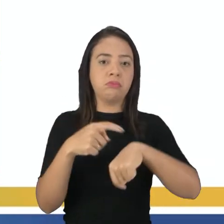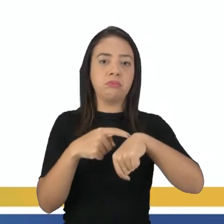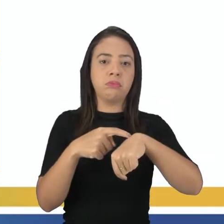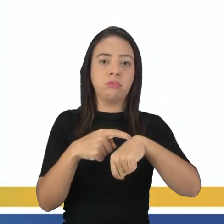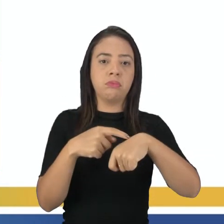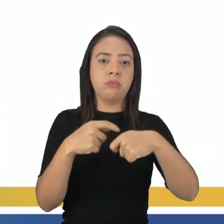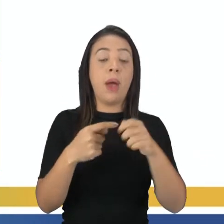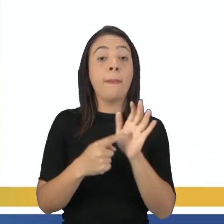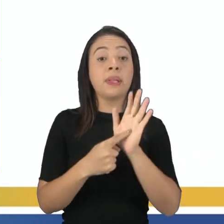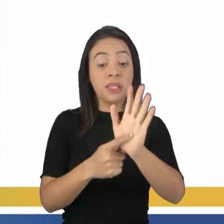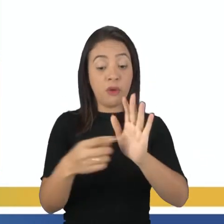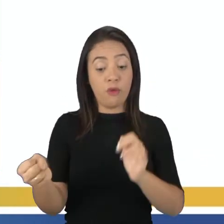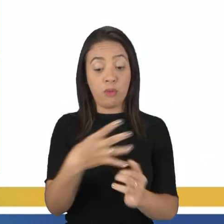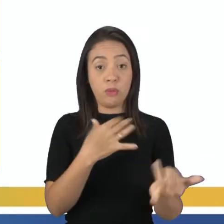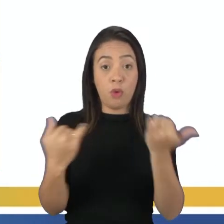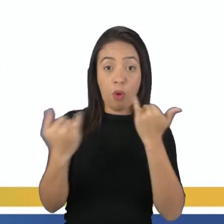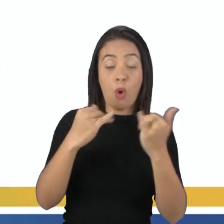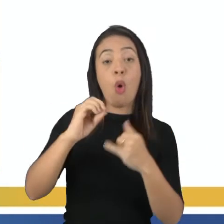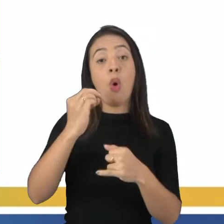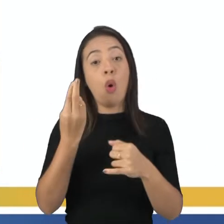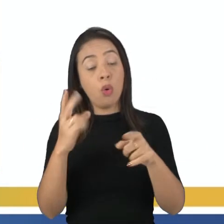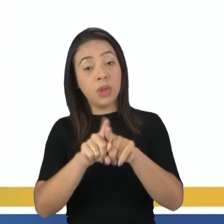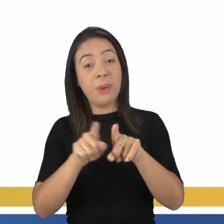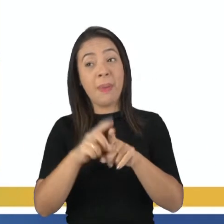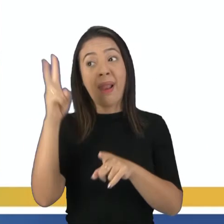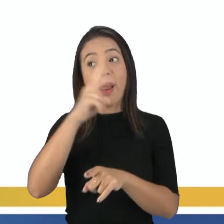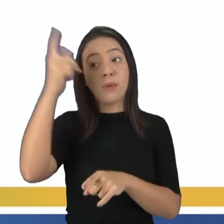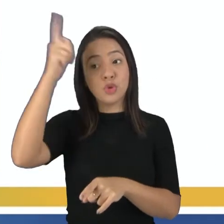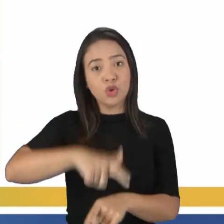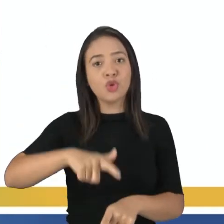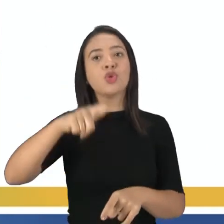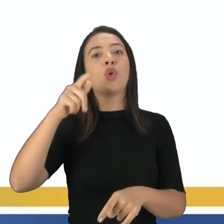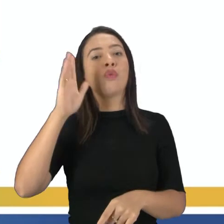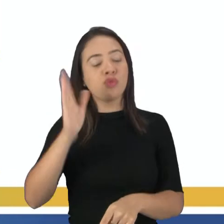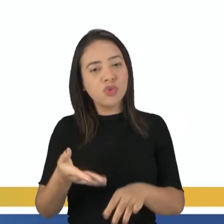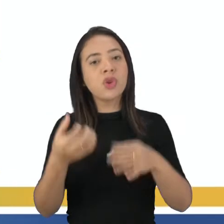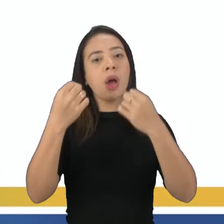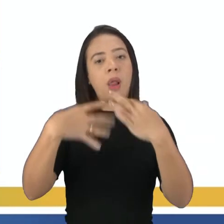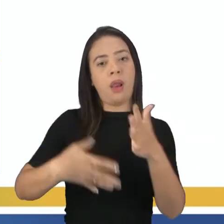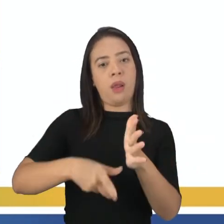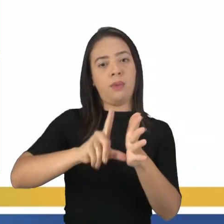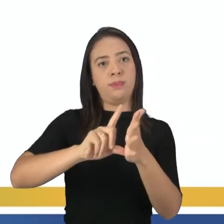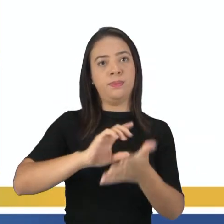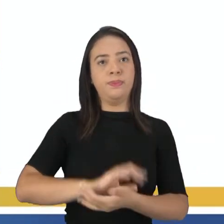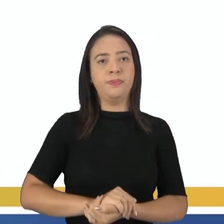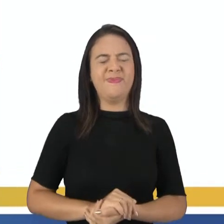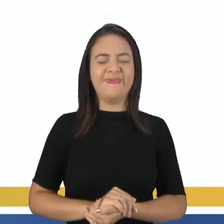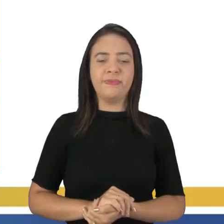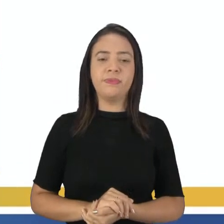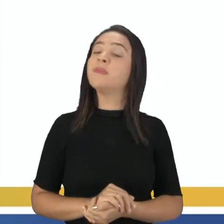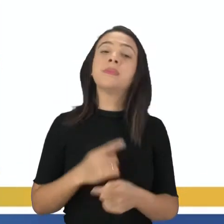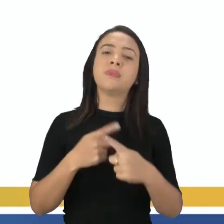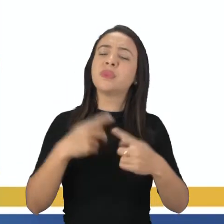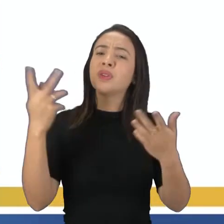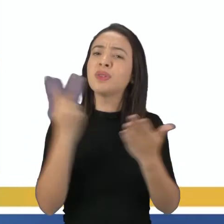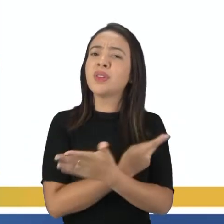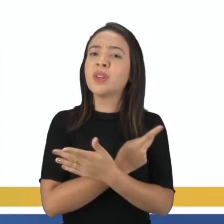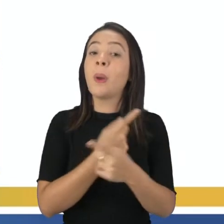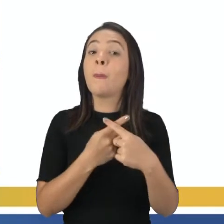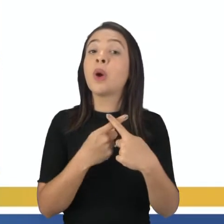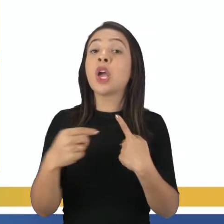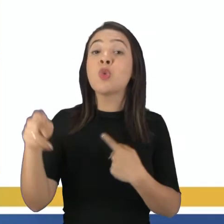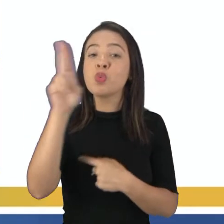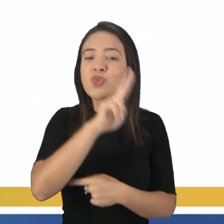para apresentar nova informação, como para retomar termo, ou seja, algo que foi dito antes. Isso acontece porque a língua em